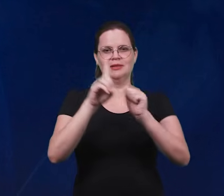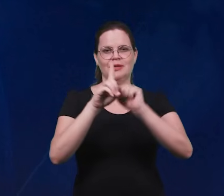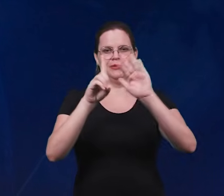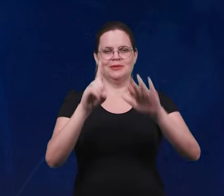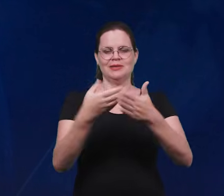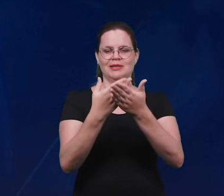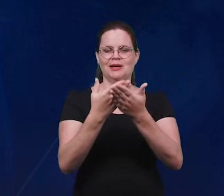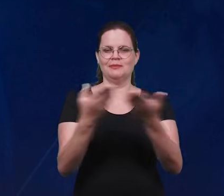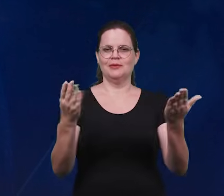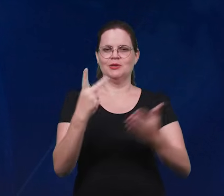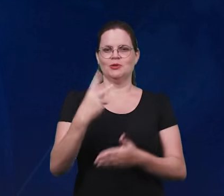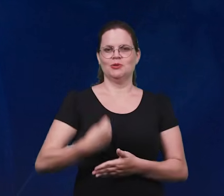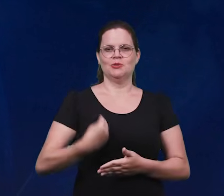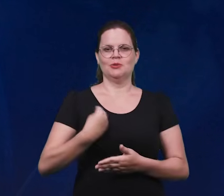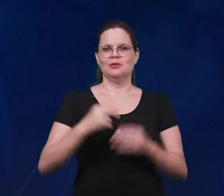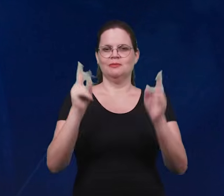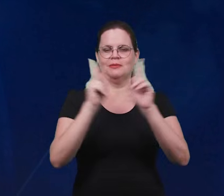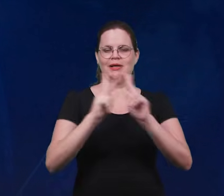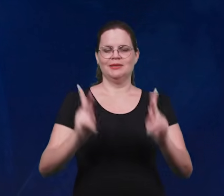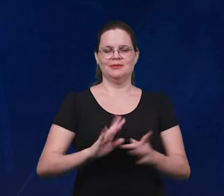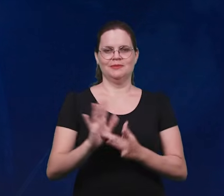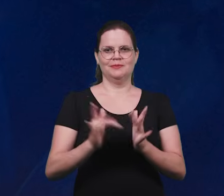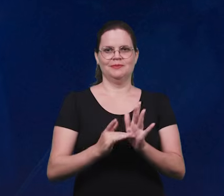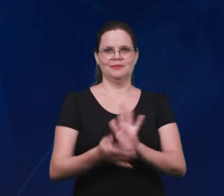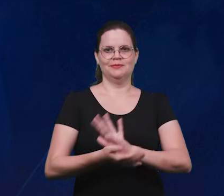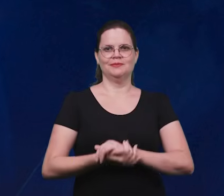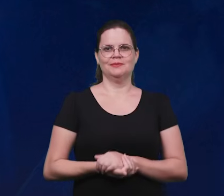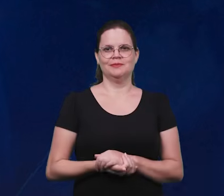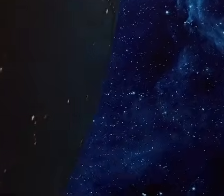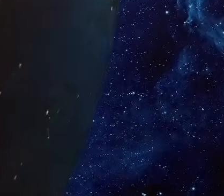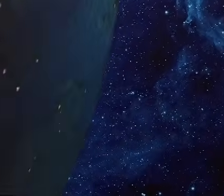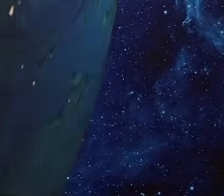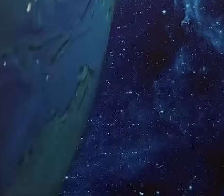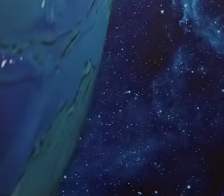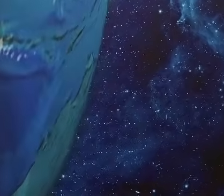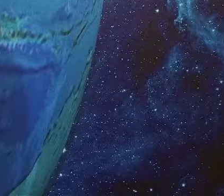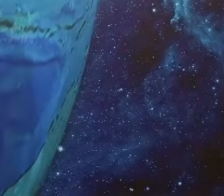abençoe grandemente a todos com a paz do Senhor Jesus Cristo.